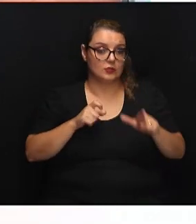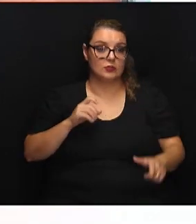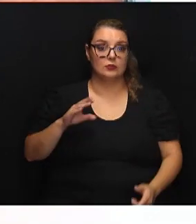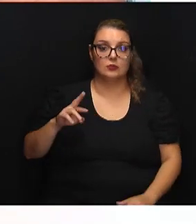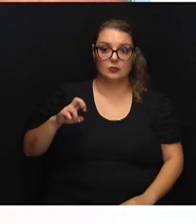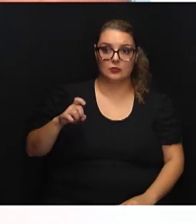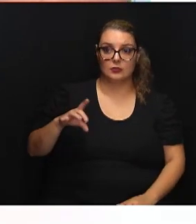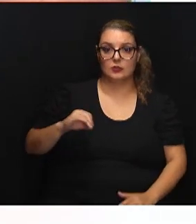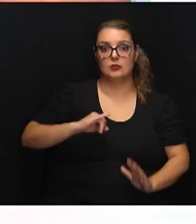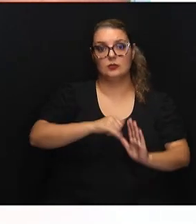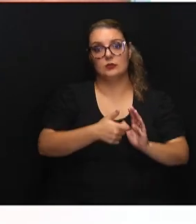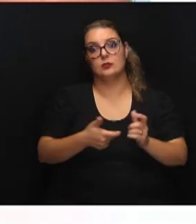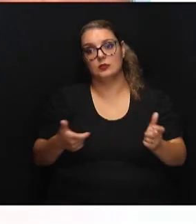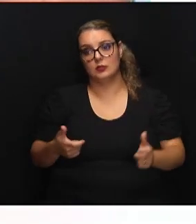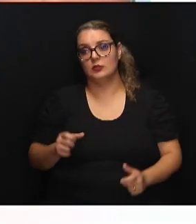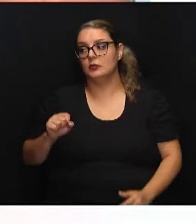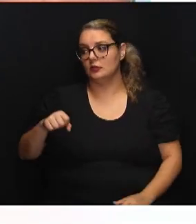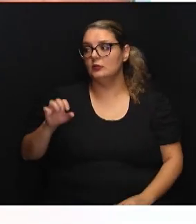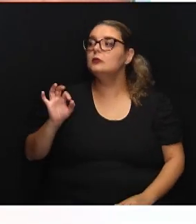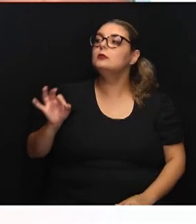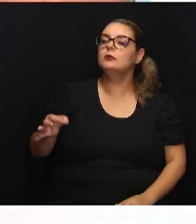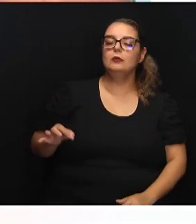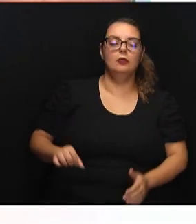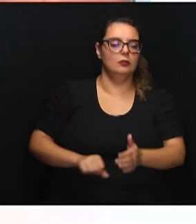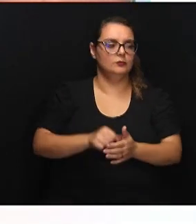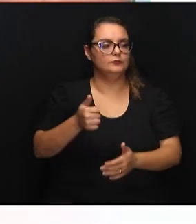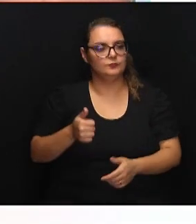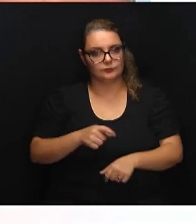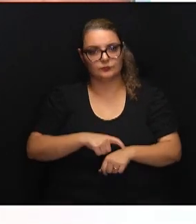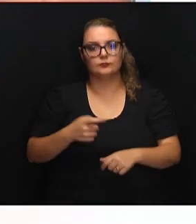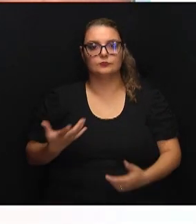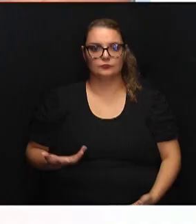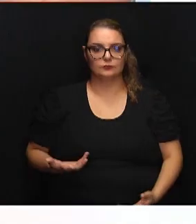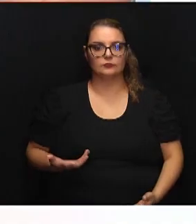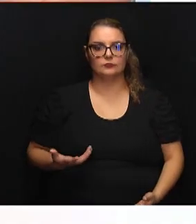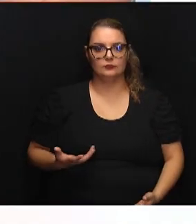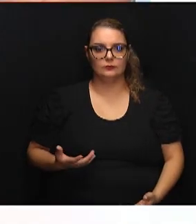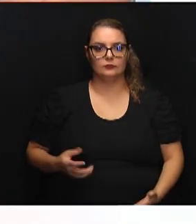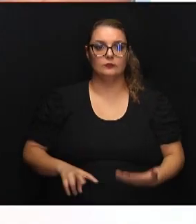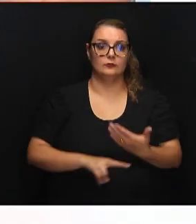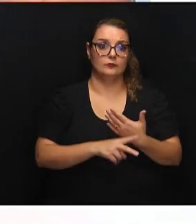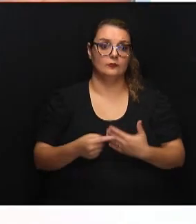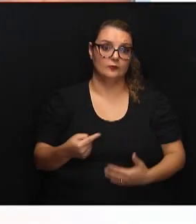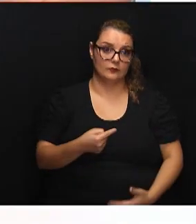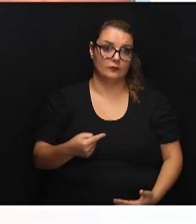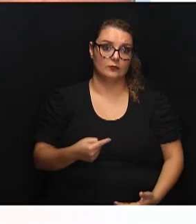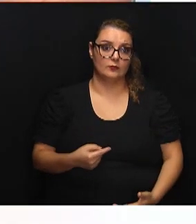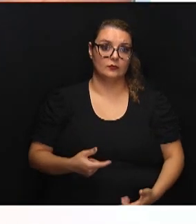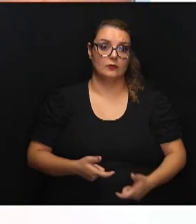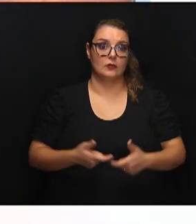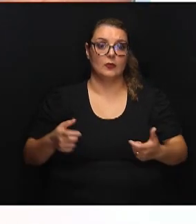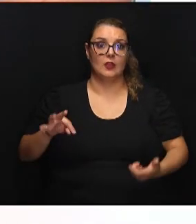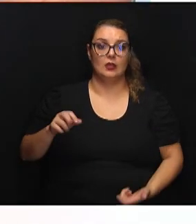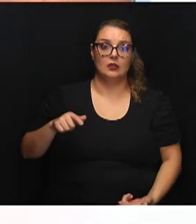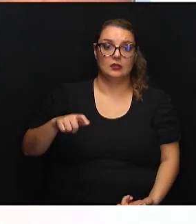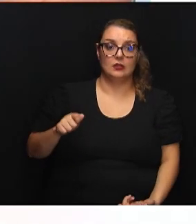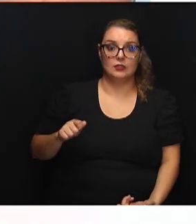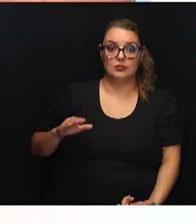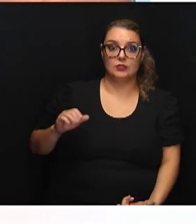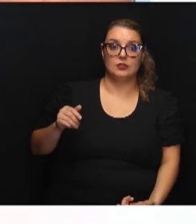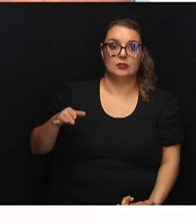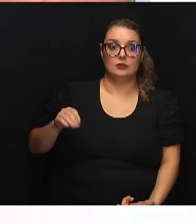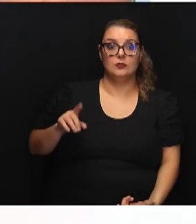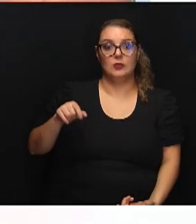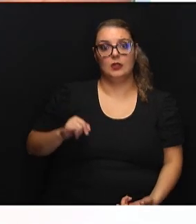ficam maior. Certo. Então, num primeiro momento, o efeito negativo do aumento da taxa de câmbio é a inflação. Mas